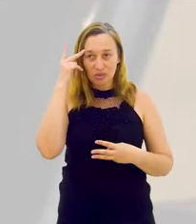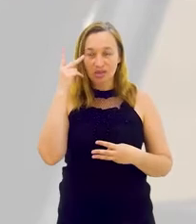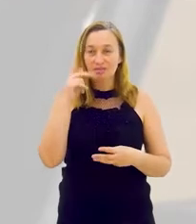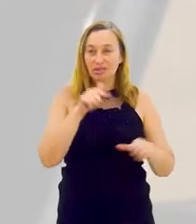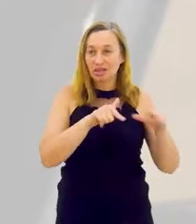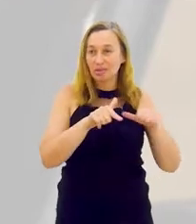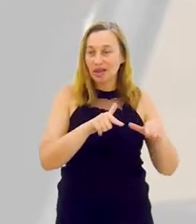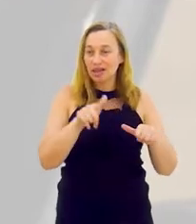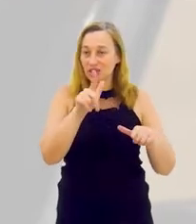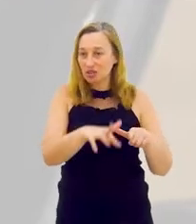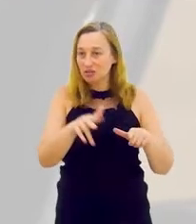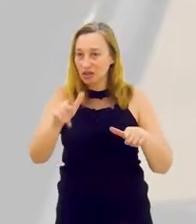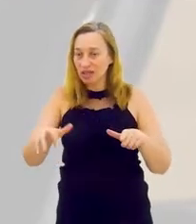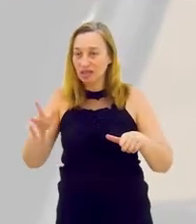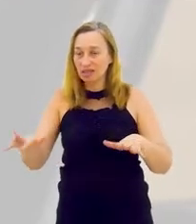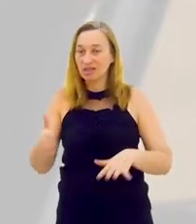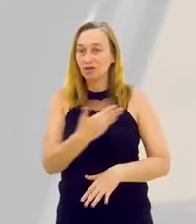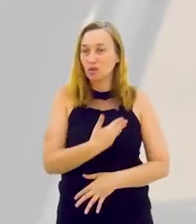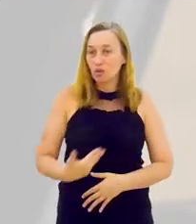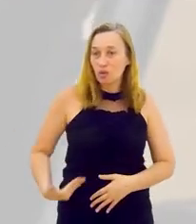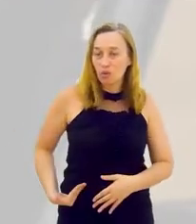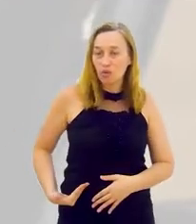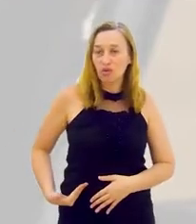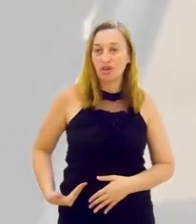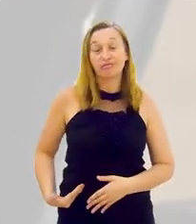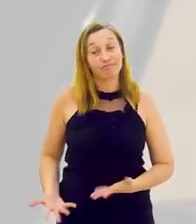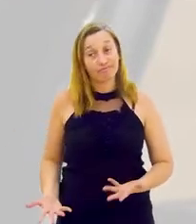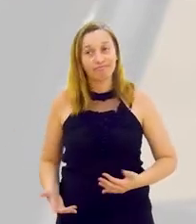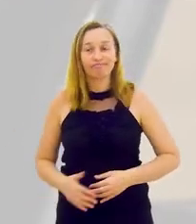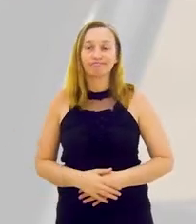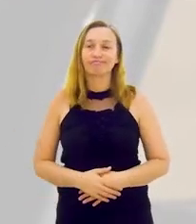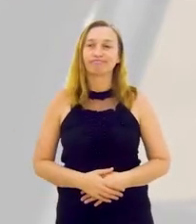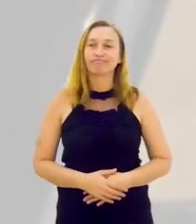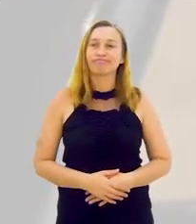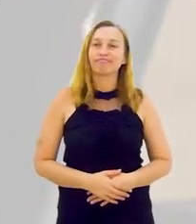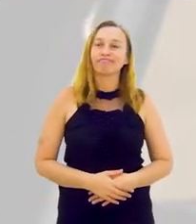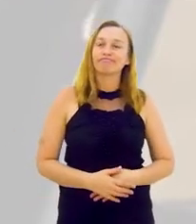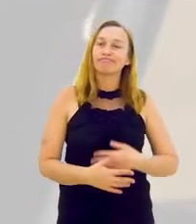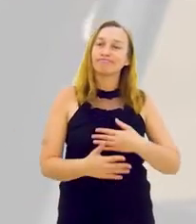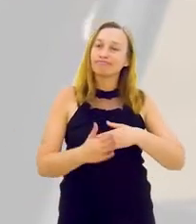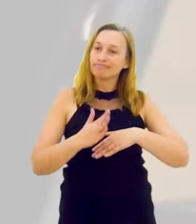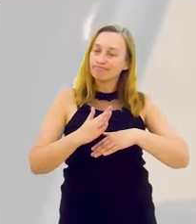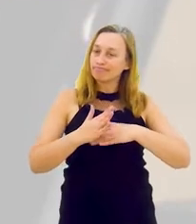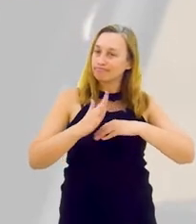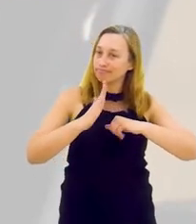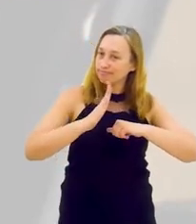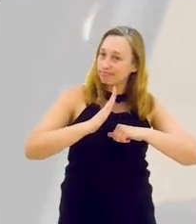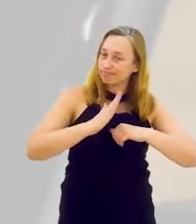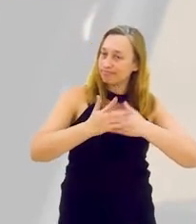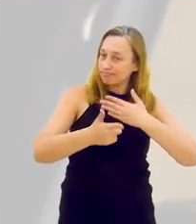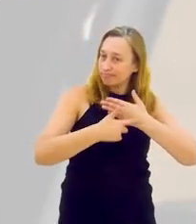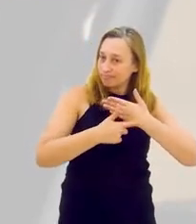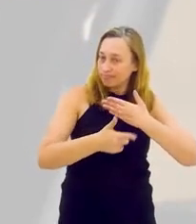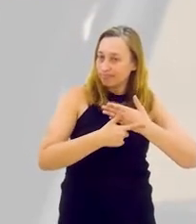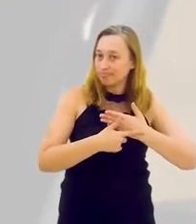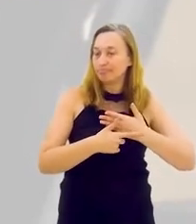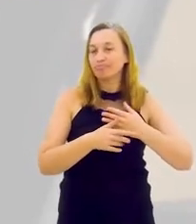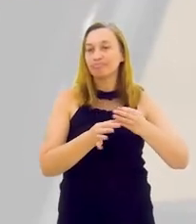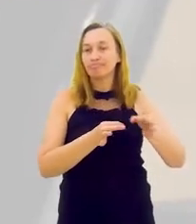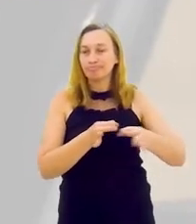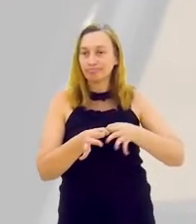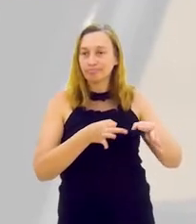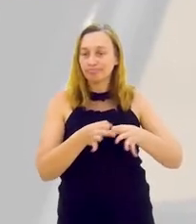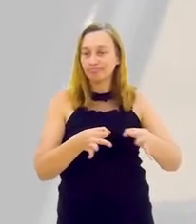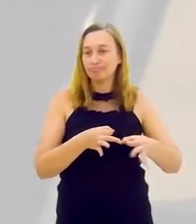forma fragmentada, né? Você tem o governo com seus papéis, a princípio, bem definidos, o setor privado com dele na área